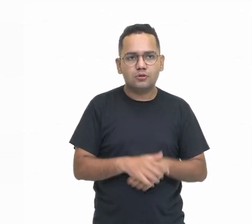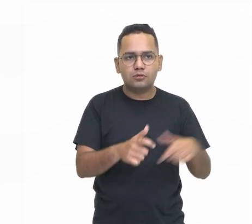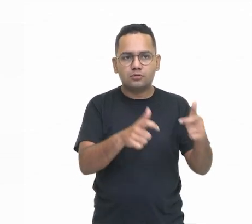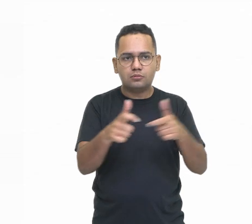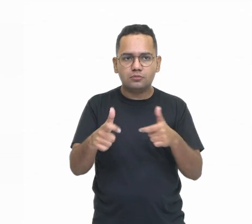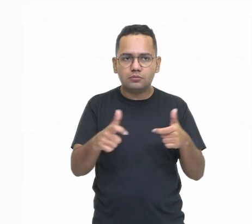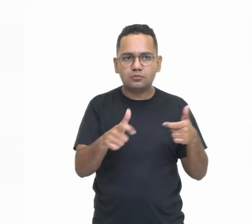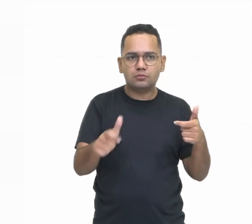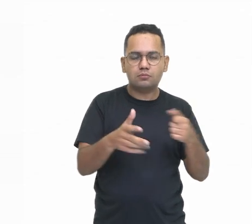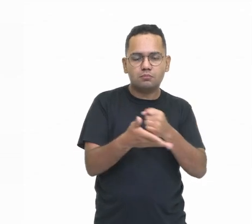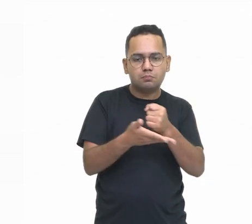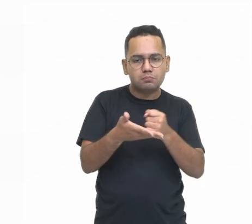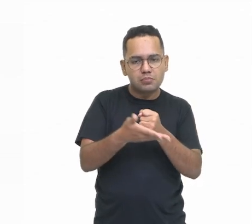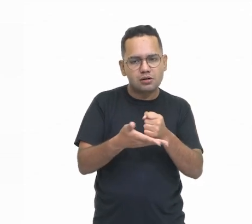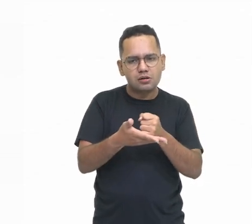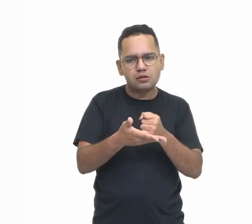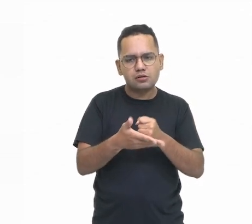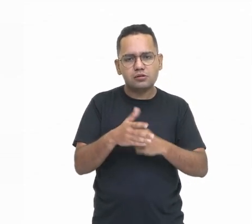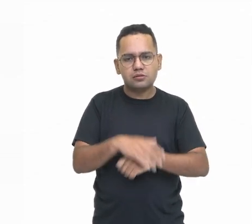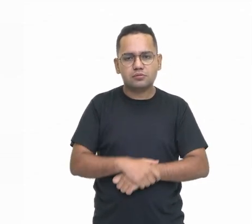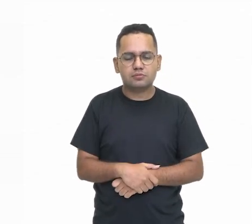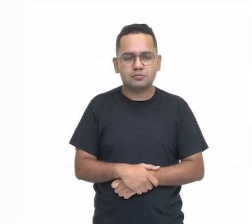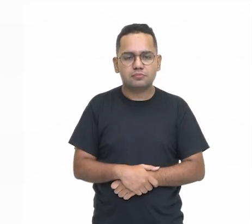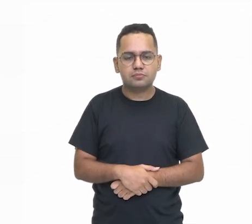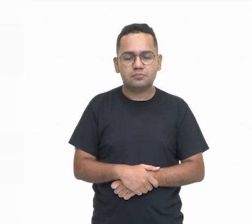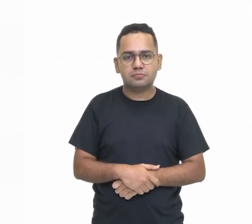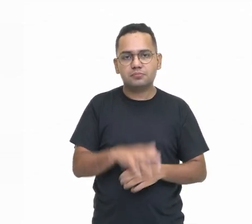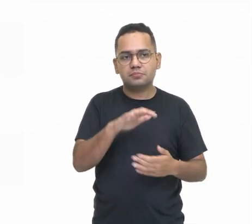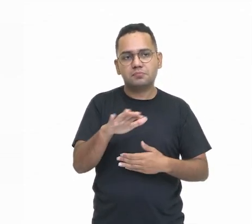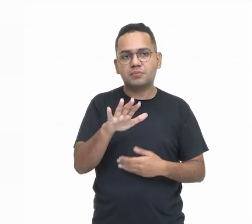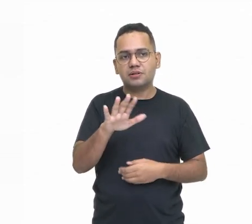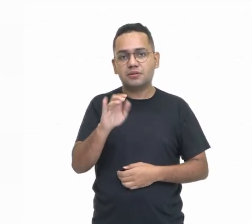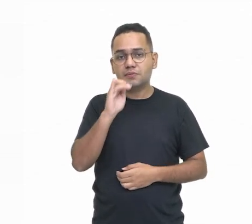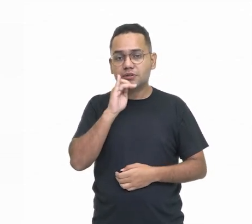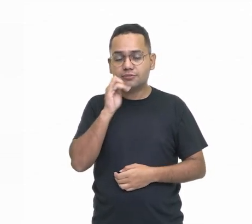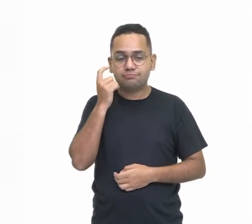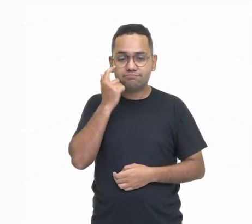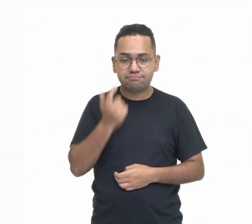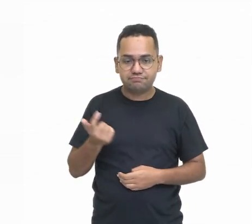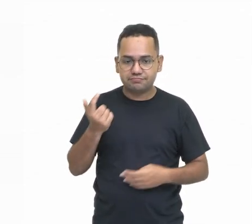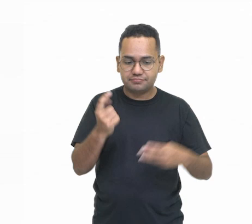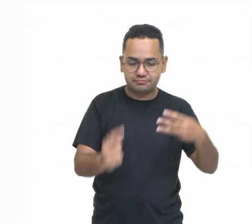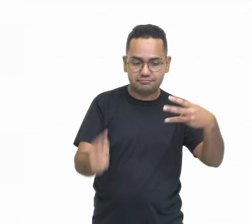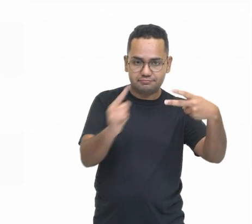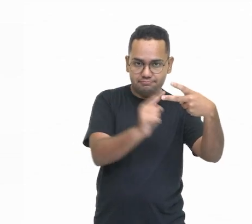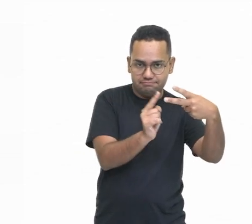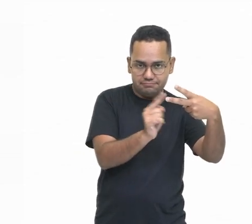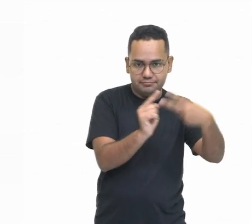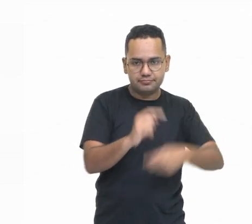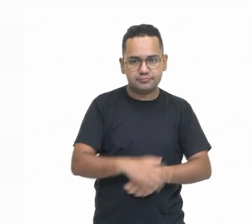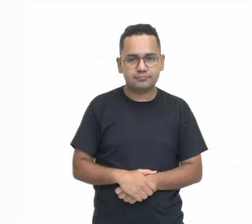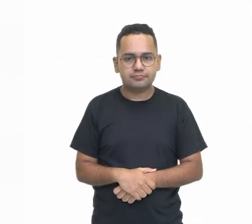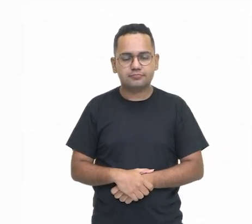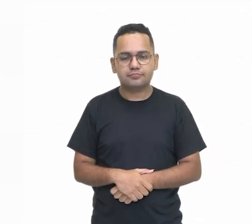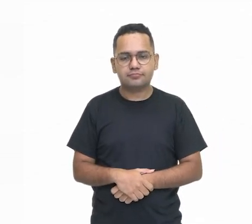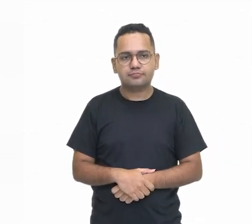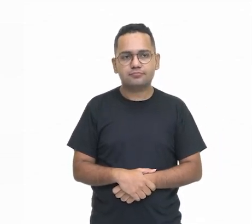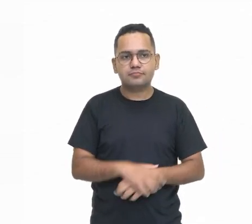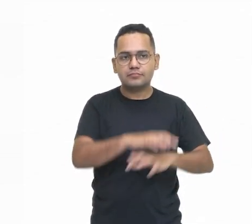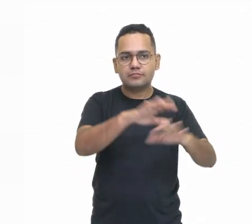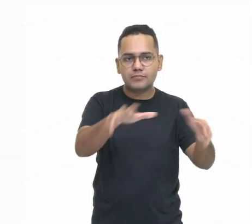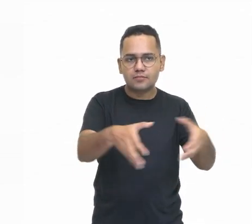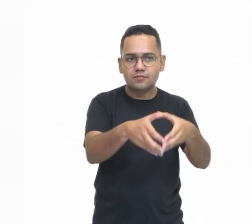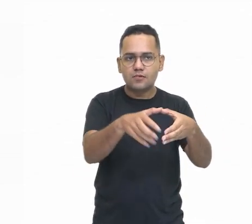por famílias extensas. Só um ponto importante, né, e retomando aqui, os sacerdotes eles também desempenhavam um